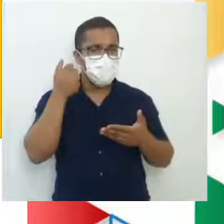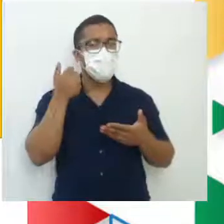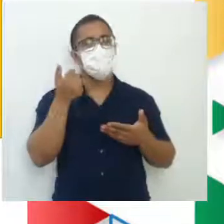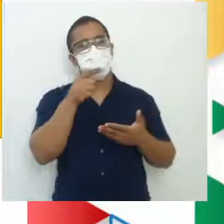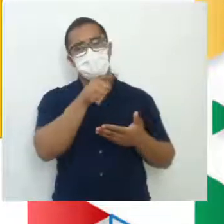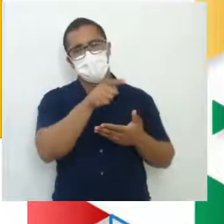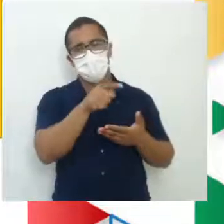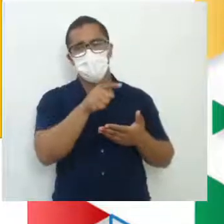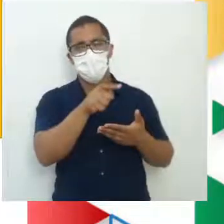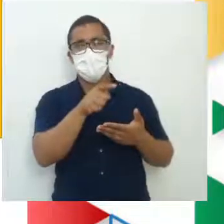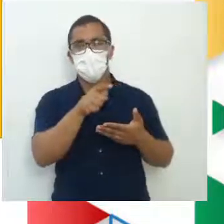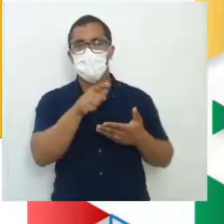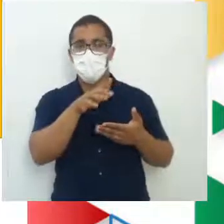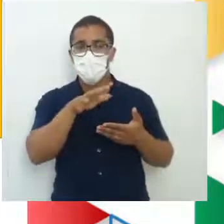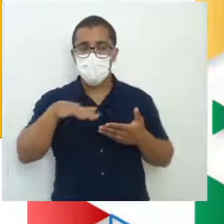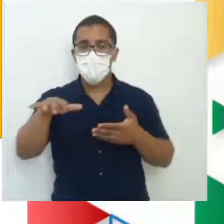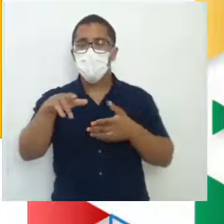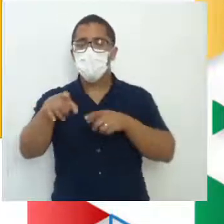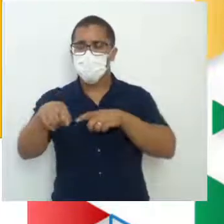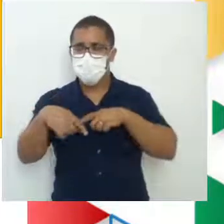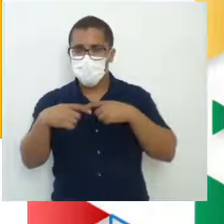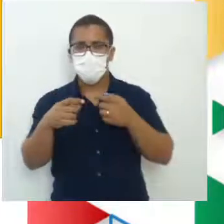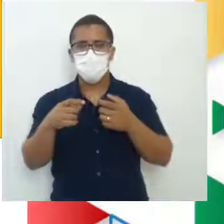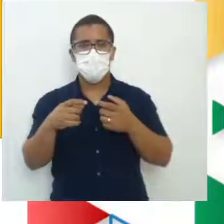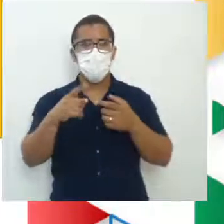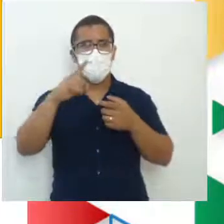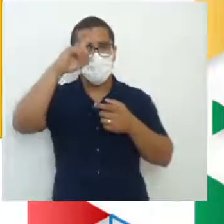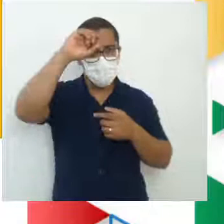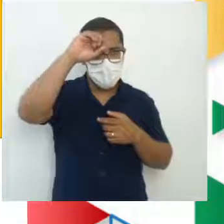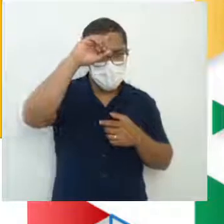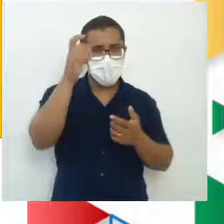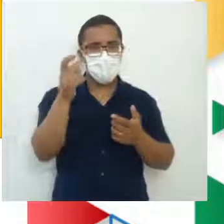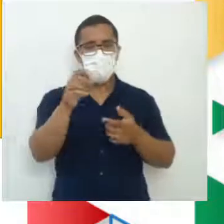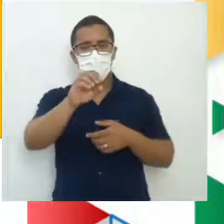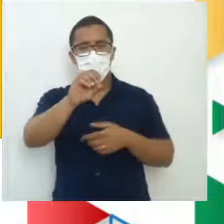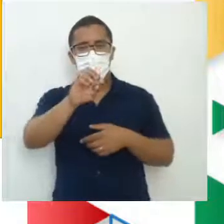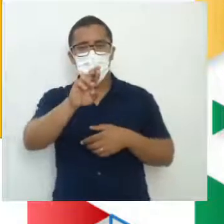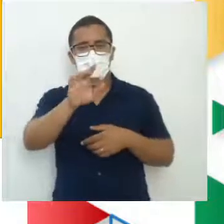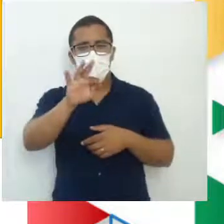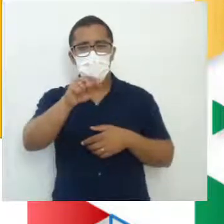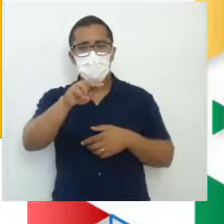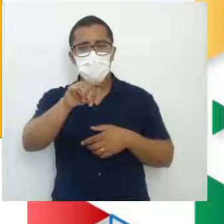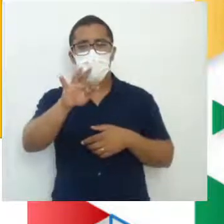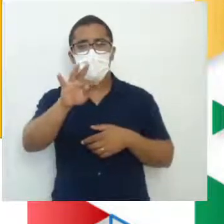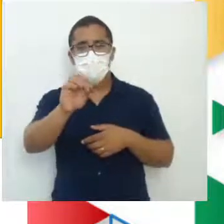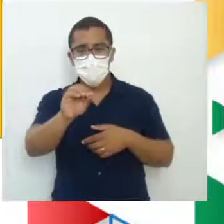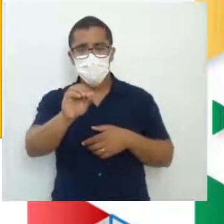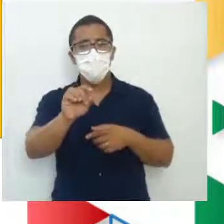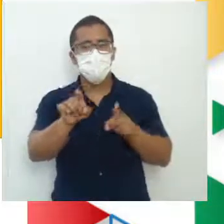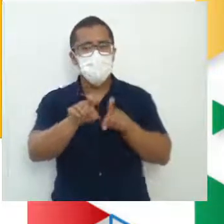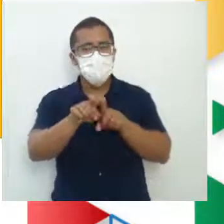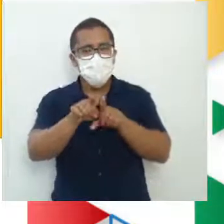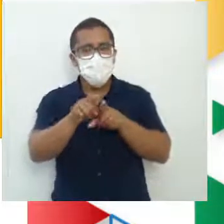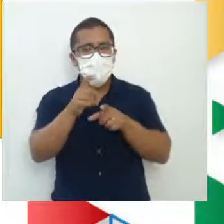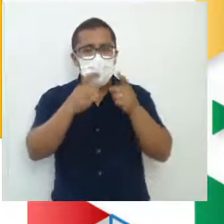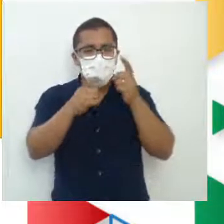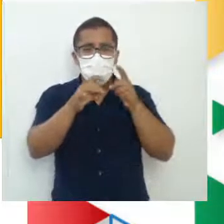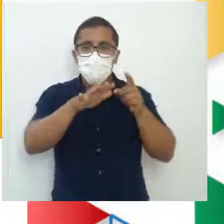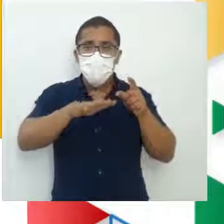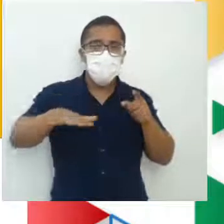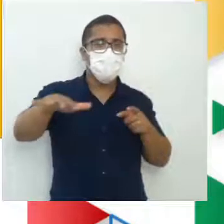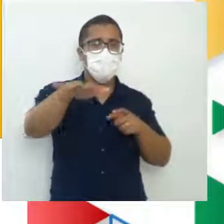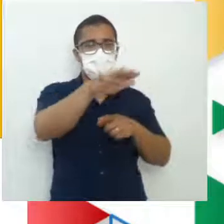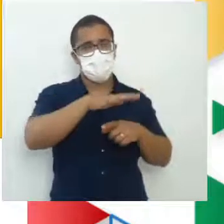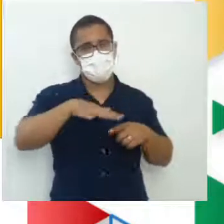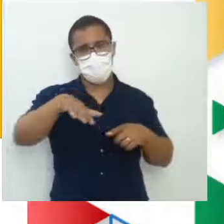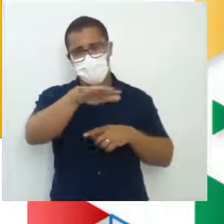grupo. Vejam só, hospital, orfanato, a preocupação com o outro. E vamos lá, e ela